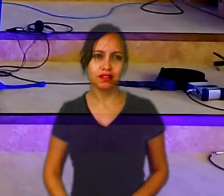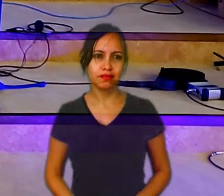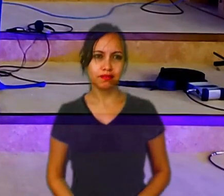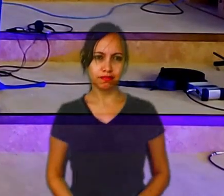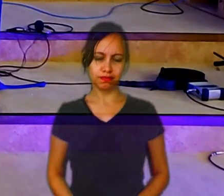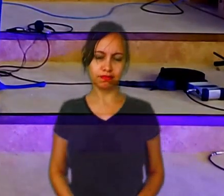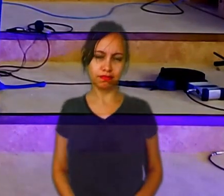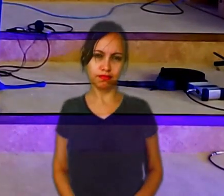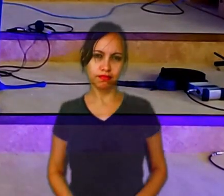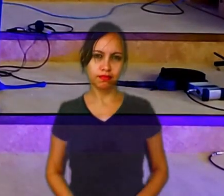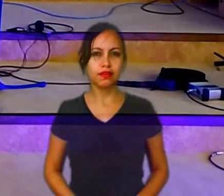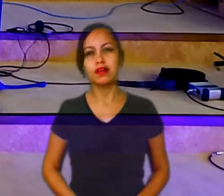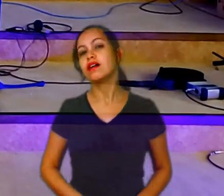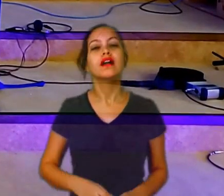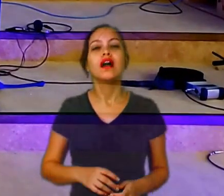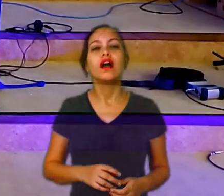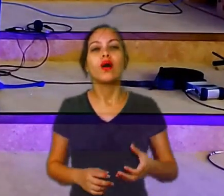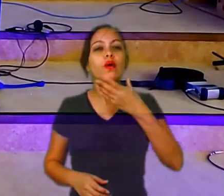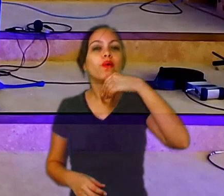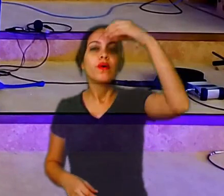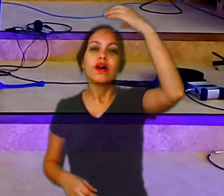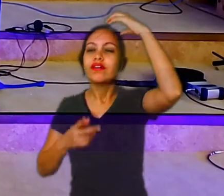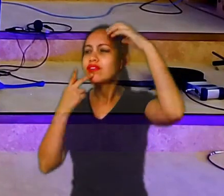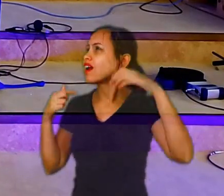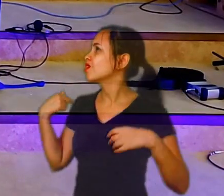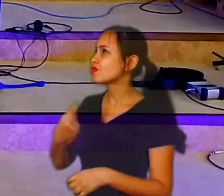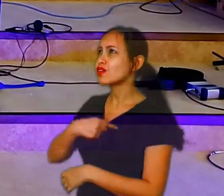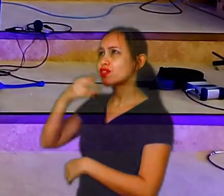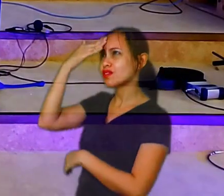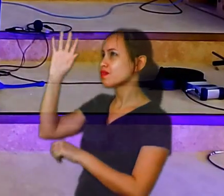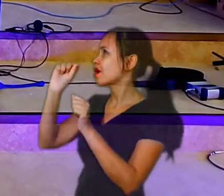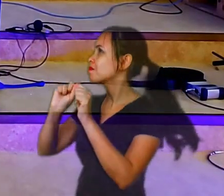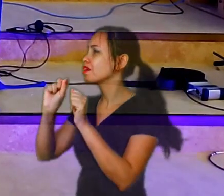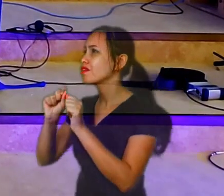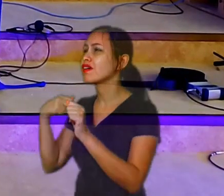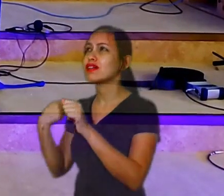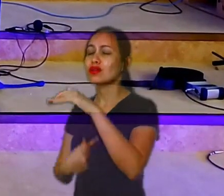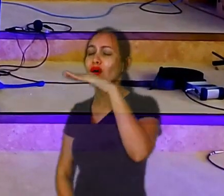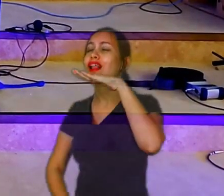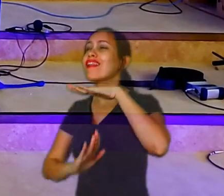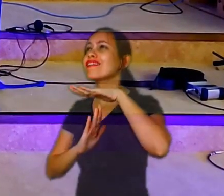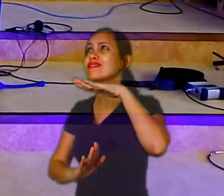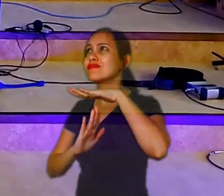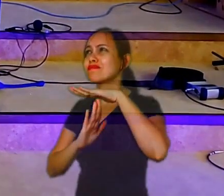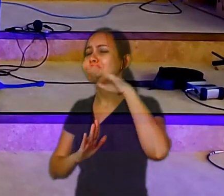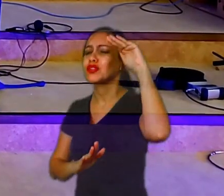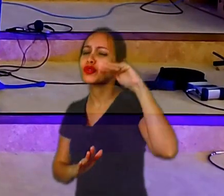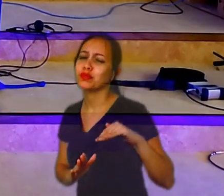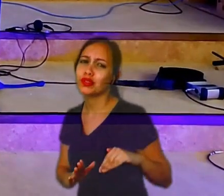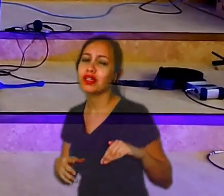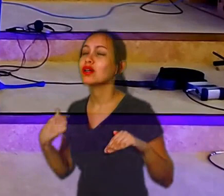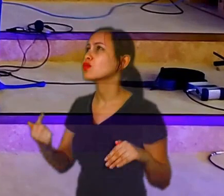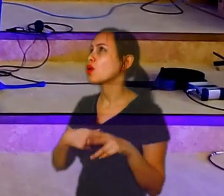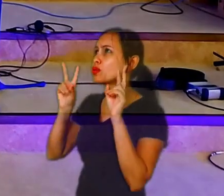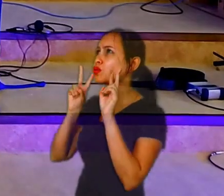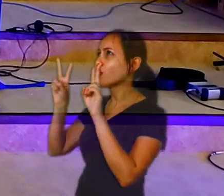última parte do versículo: nós não sabemos o que fazer, nós somos limitados, somos pequenos, mas nós olhamos para